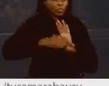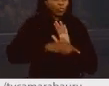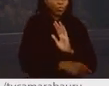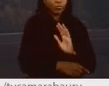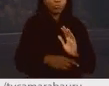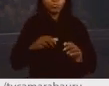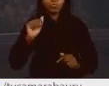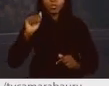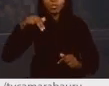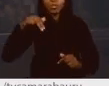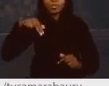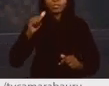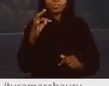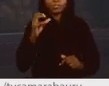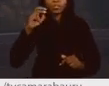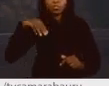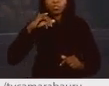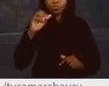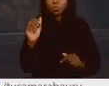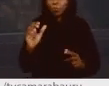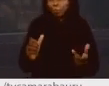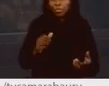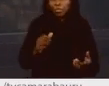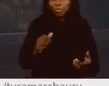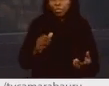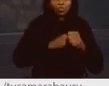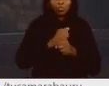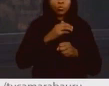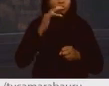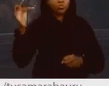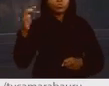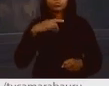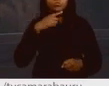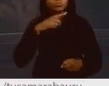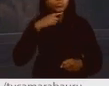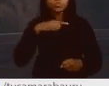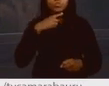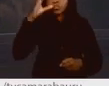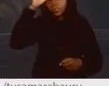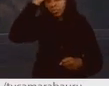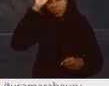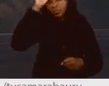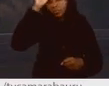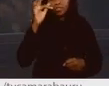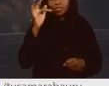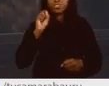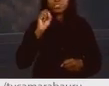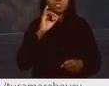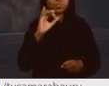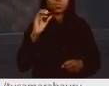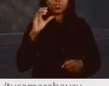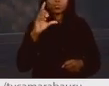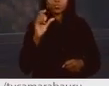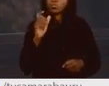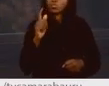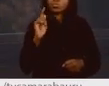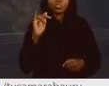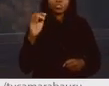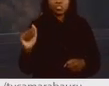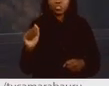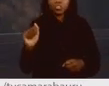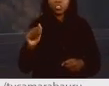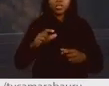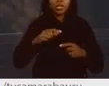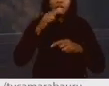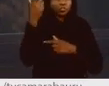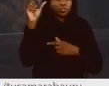aprende fisiologia, e no ano seguinte ele não aprende o conteúdo da disciplina específica do curso da área da saúde que ele tem que ser